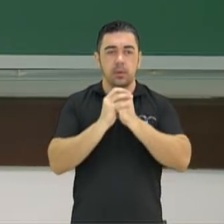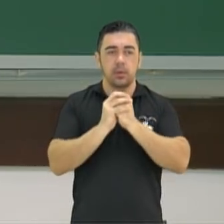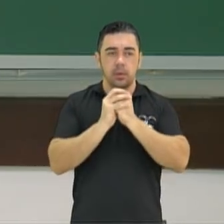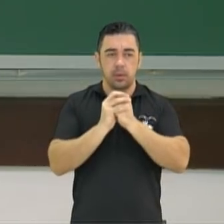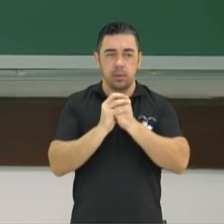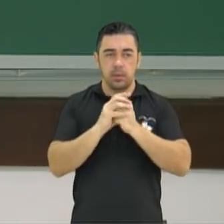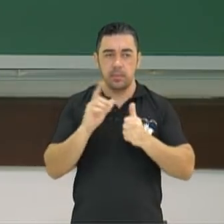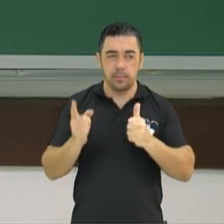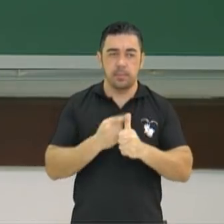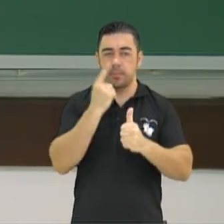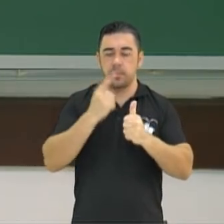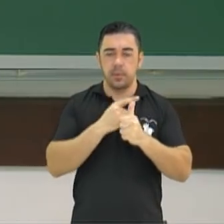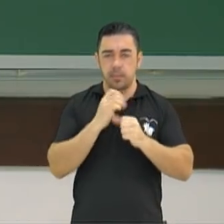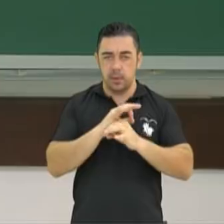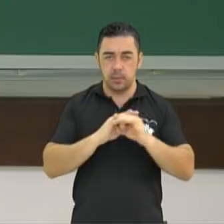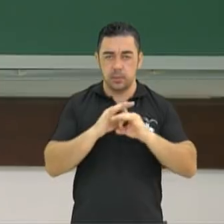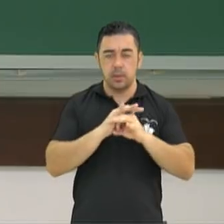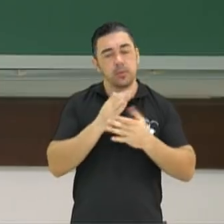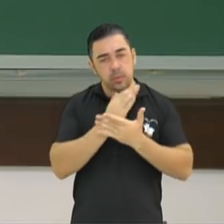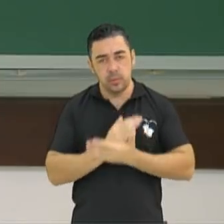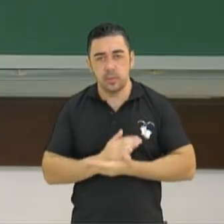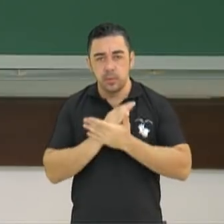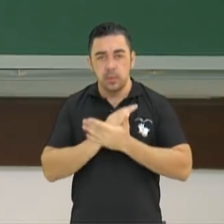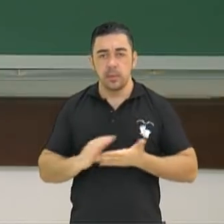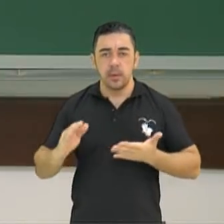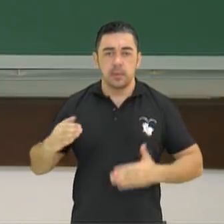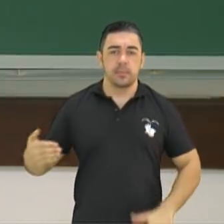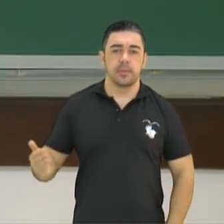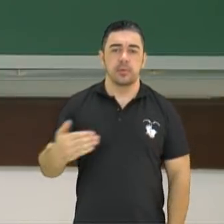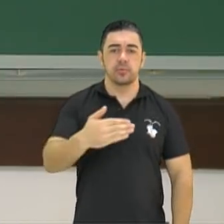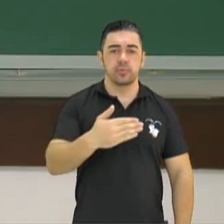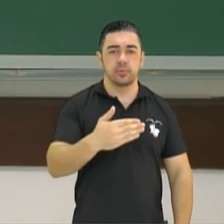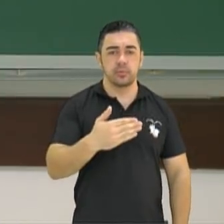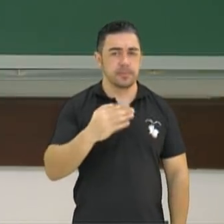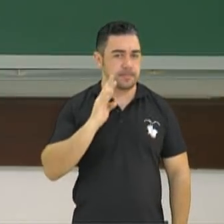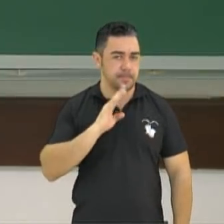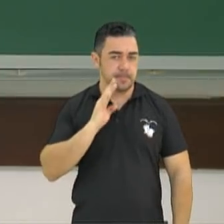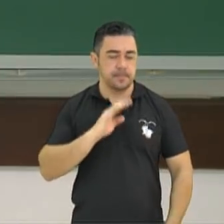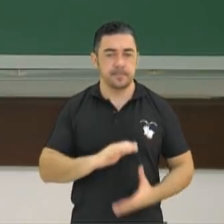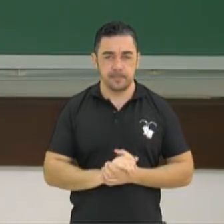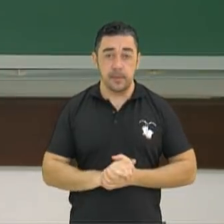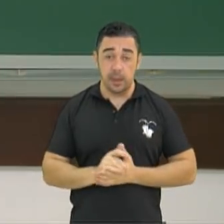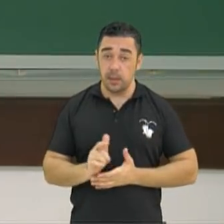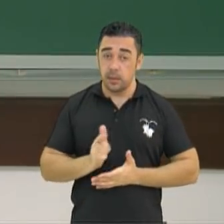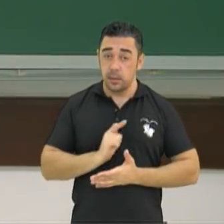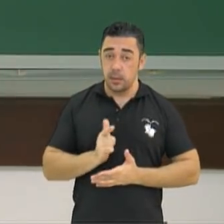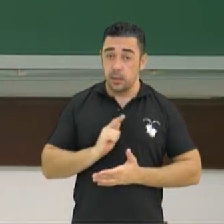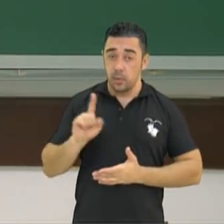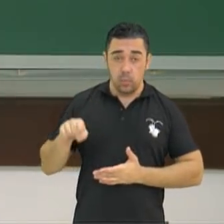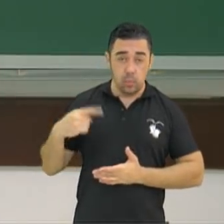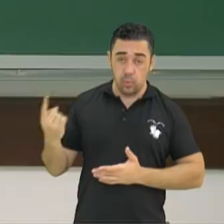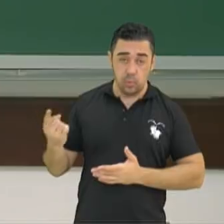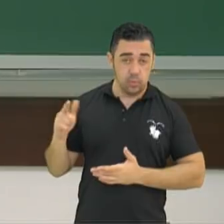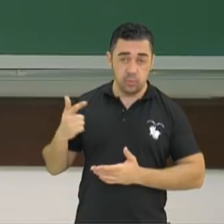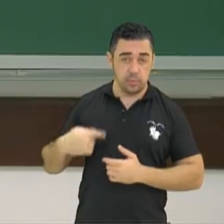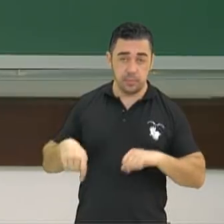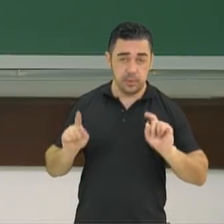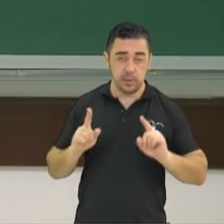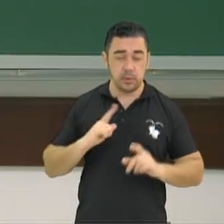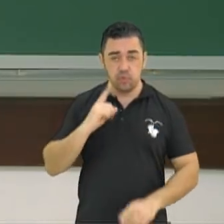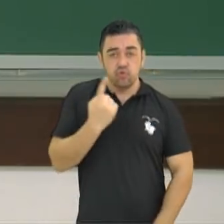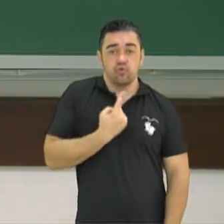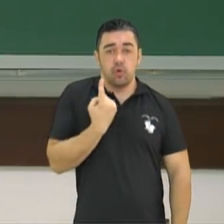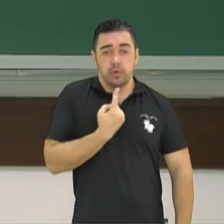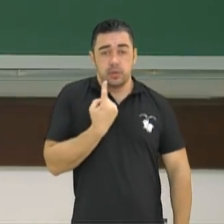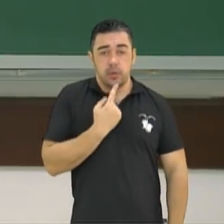formou a primeira célula que vai dar origem ao novo peixe. Olha que bacana. Tem animal que não precisa de um macho e uma fêmea, porque ele é